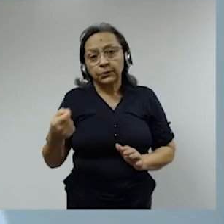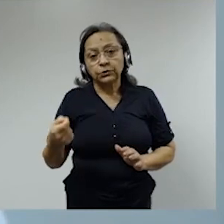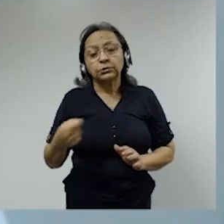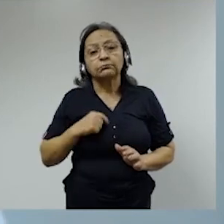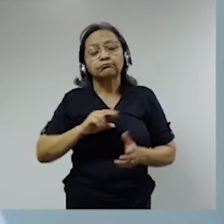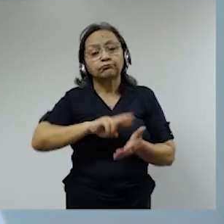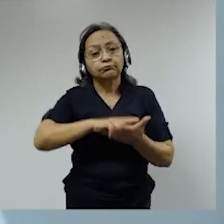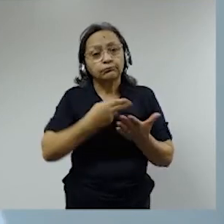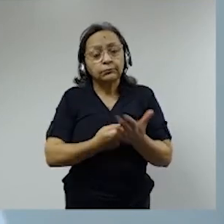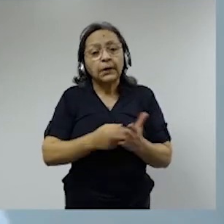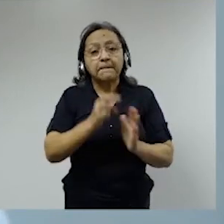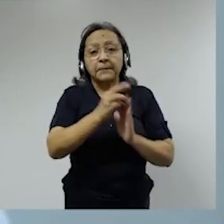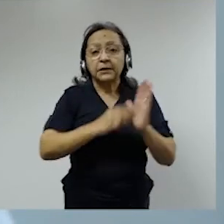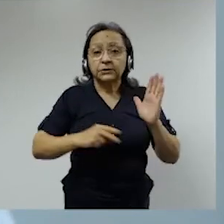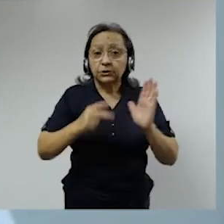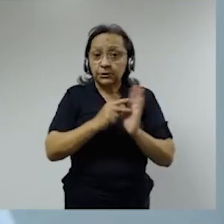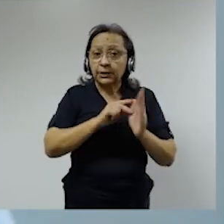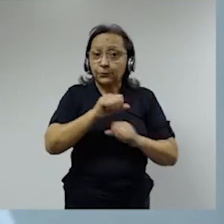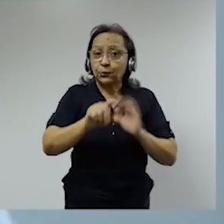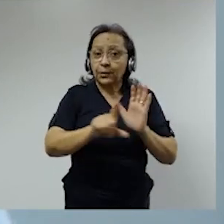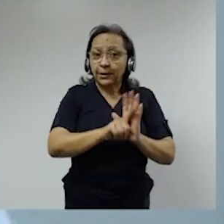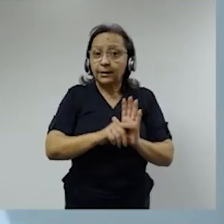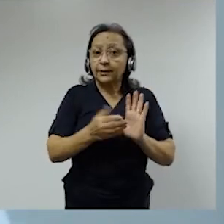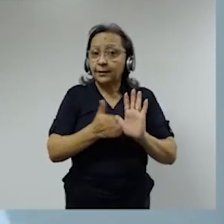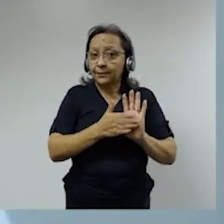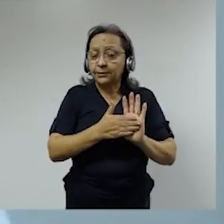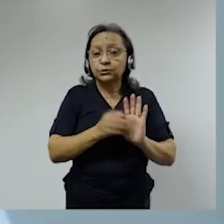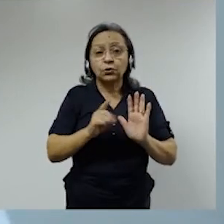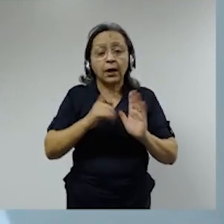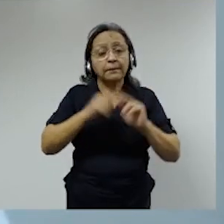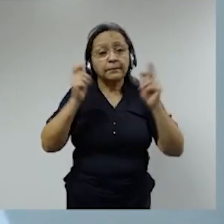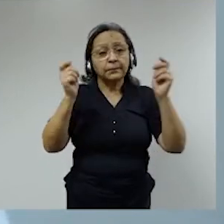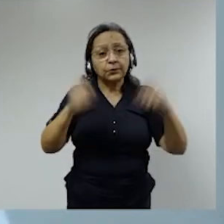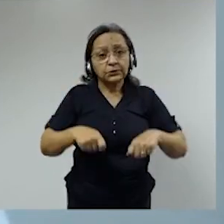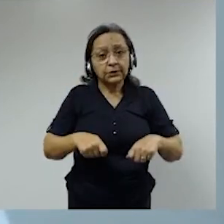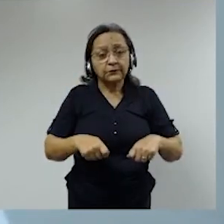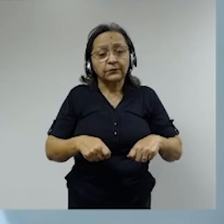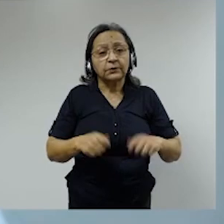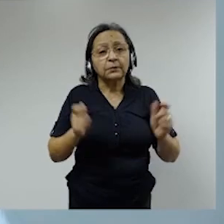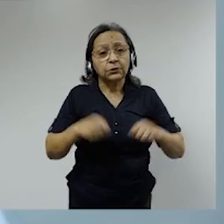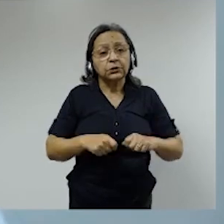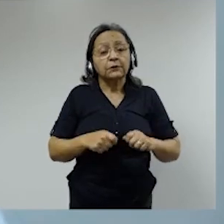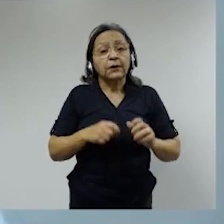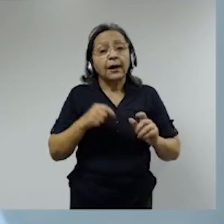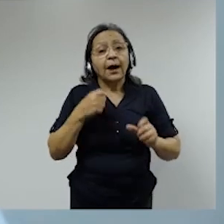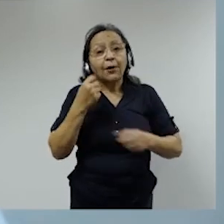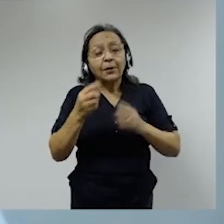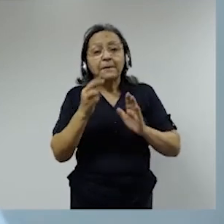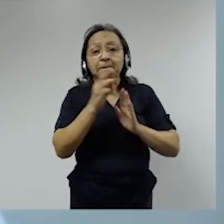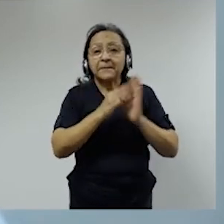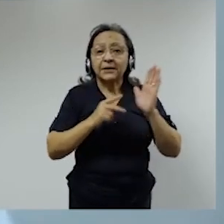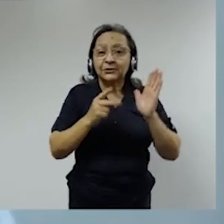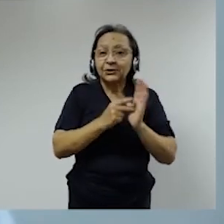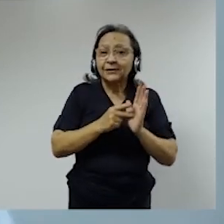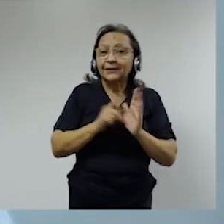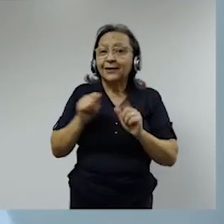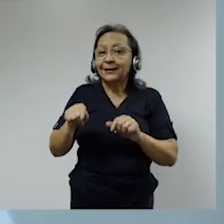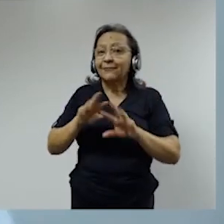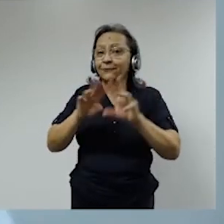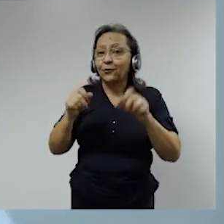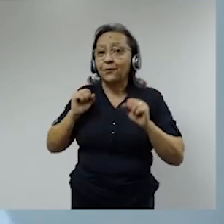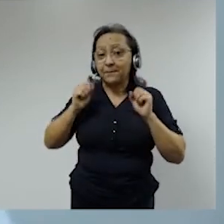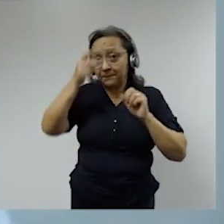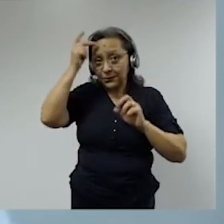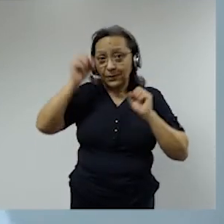medida provisória, estabelece que somente será possível tais medidas em relação ao aposentado se houver